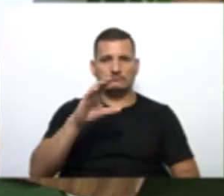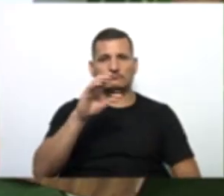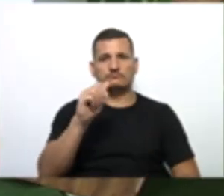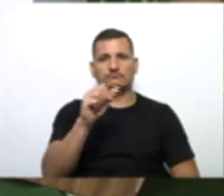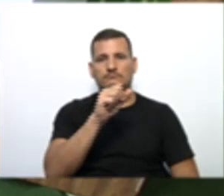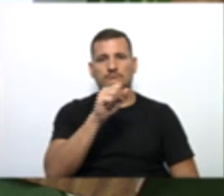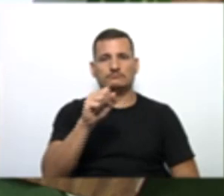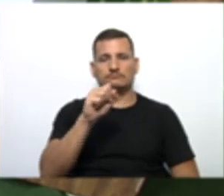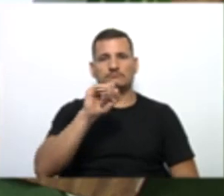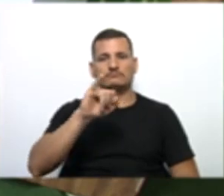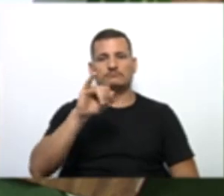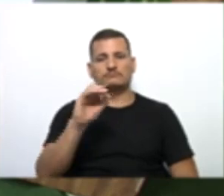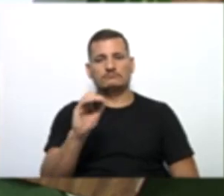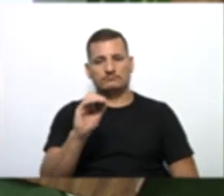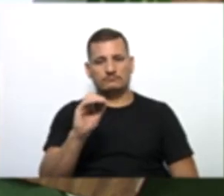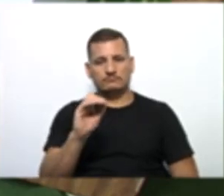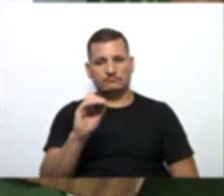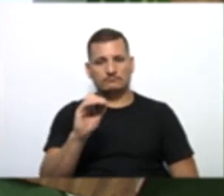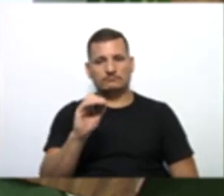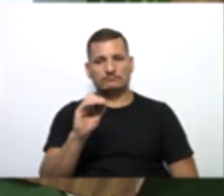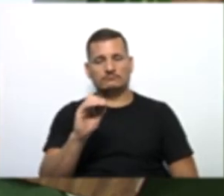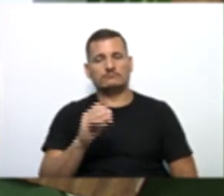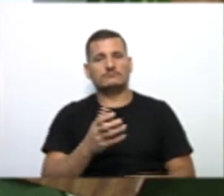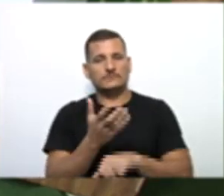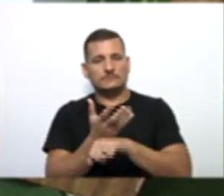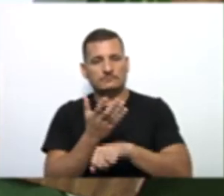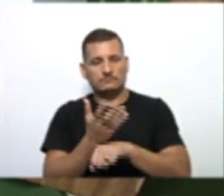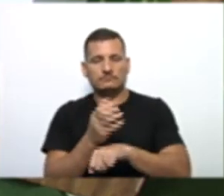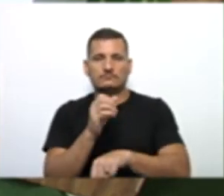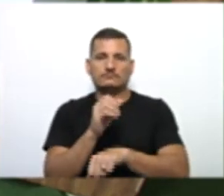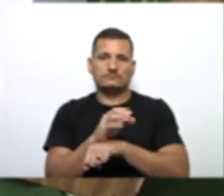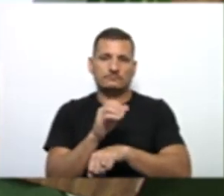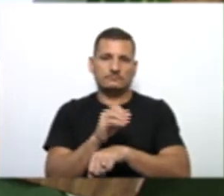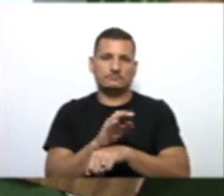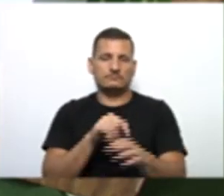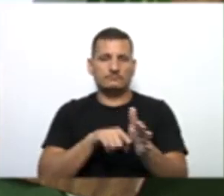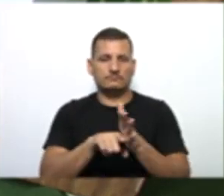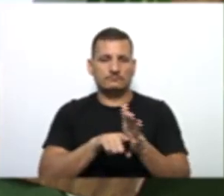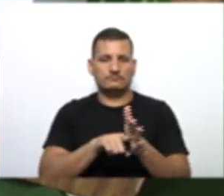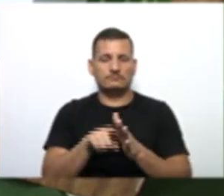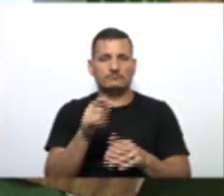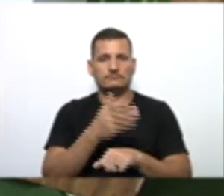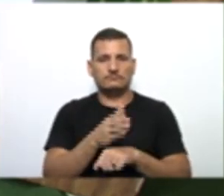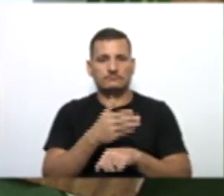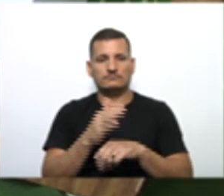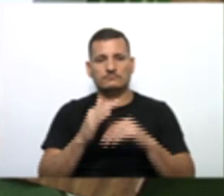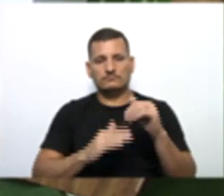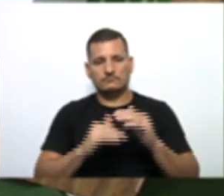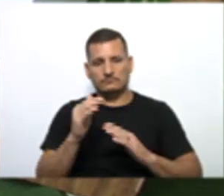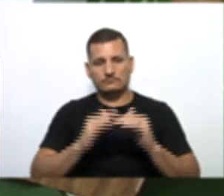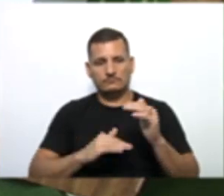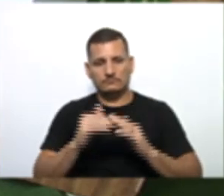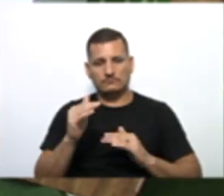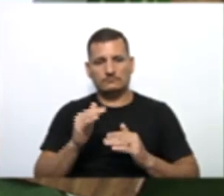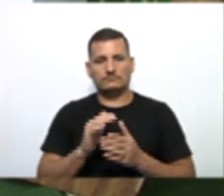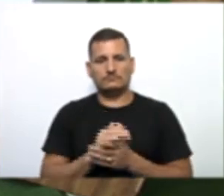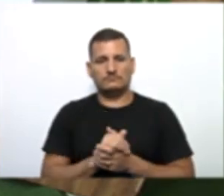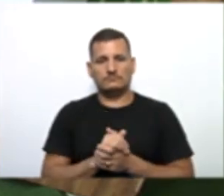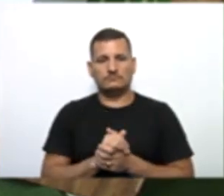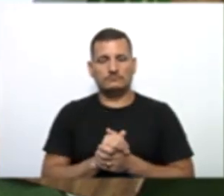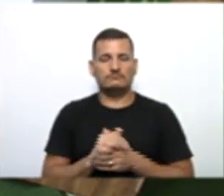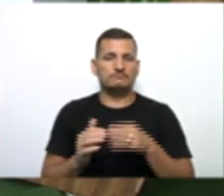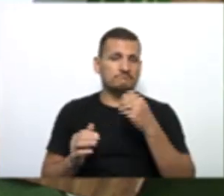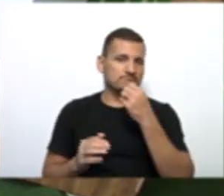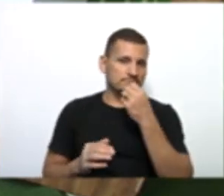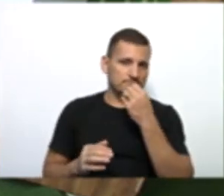Cássio, nessa disciplina de orientação para pesquisa e prática profissional. Professor Cássio, um prazer participar com você, trocar